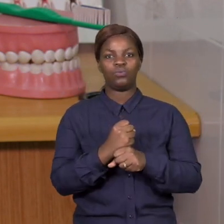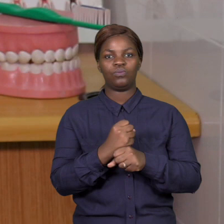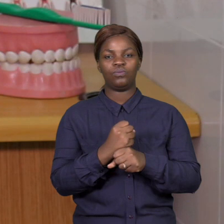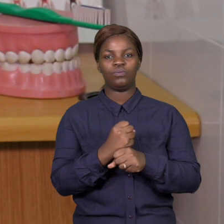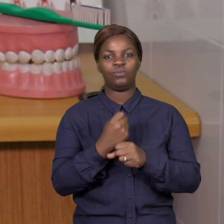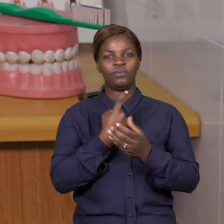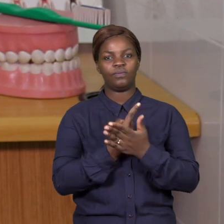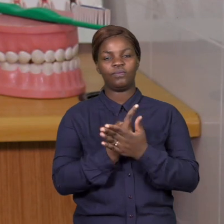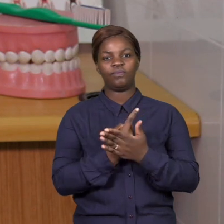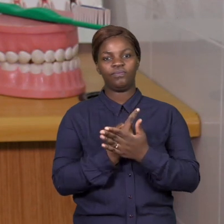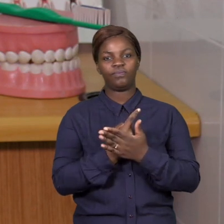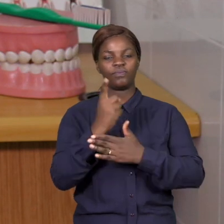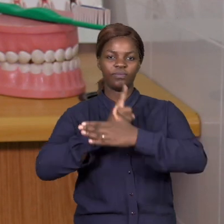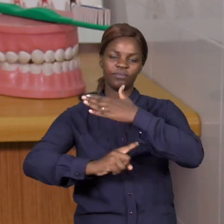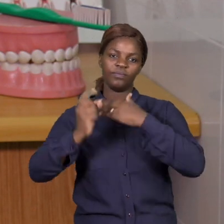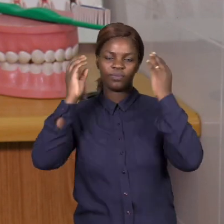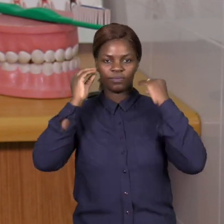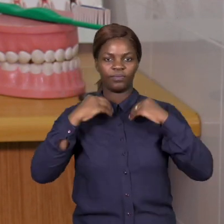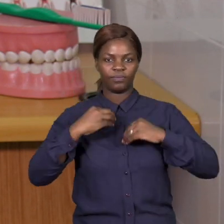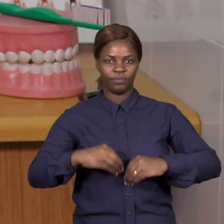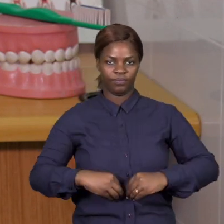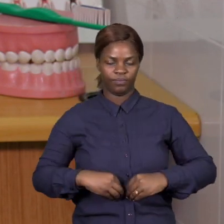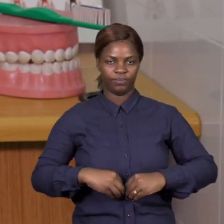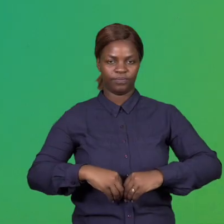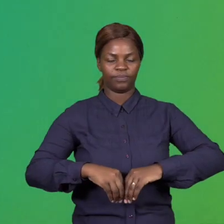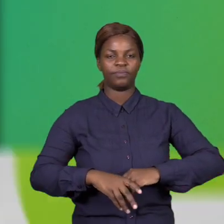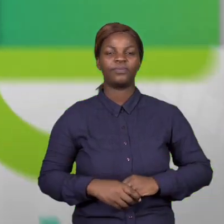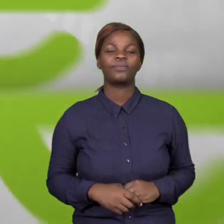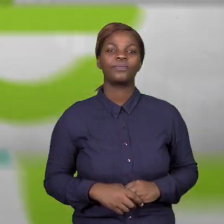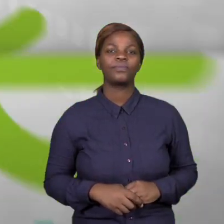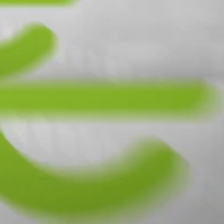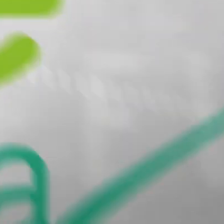que notar que alguma coisa não está bem no dente, correr ao dentista.